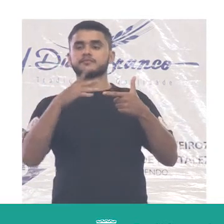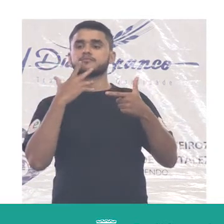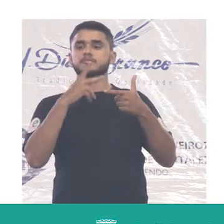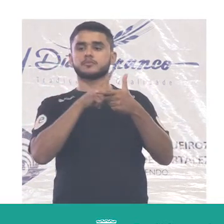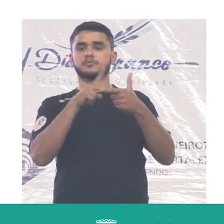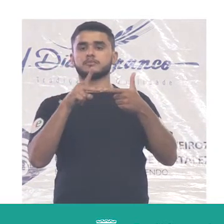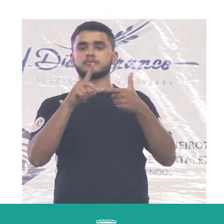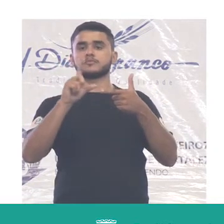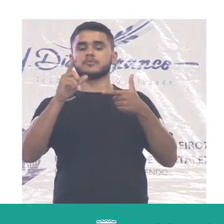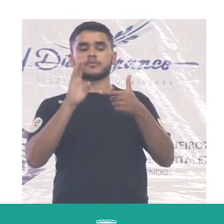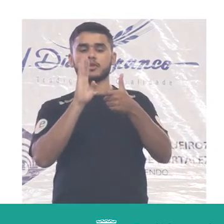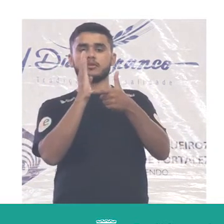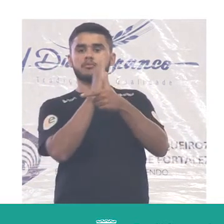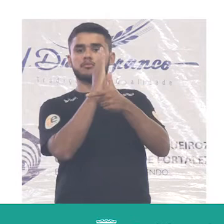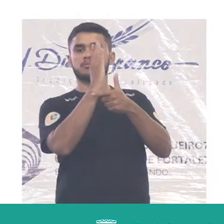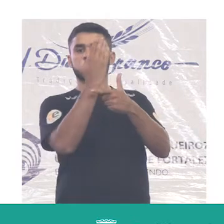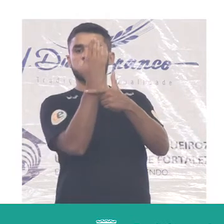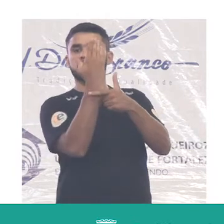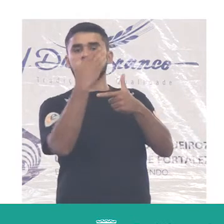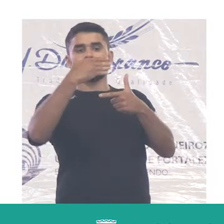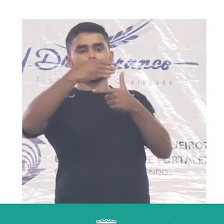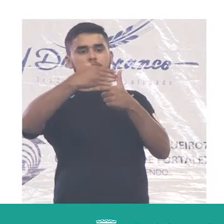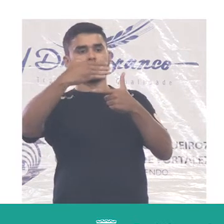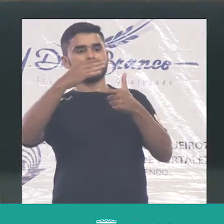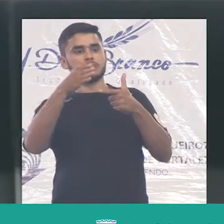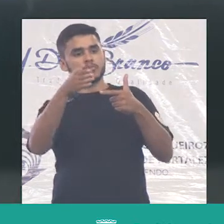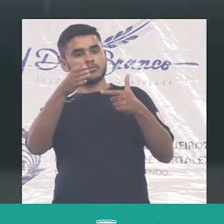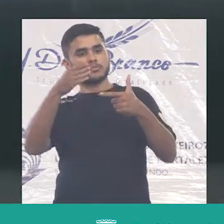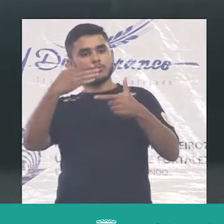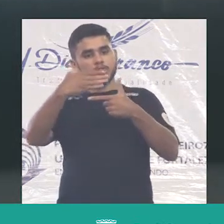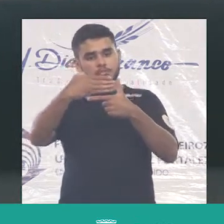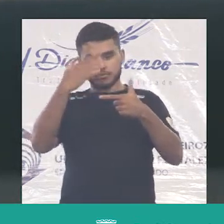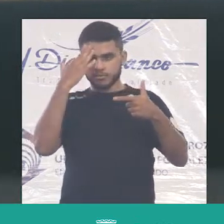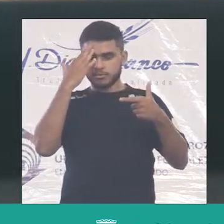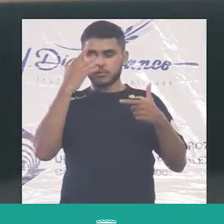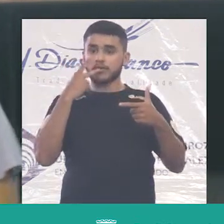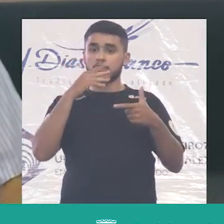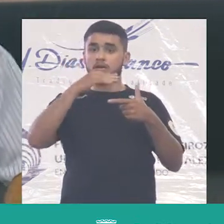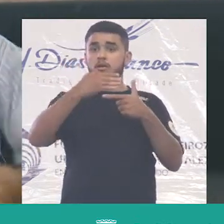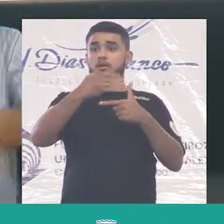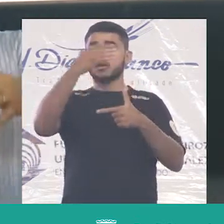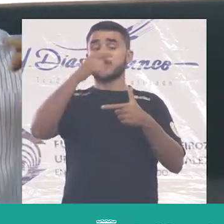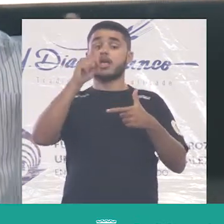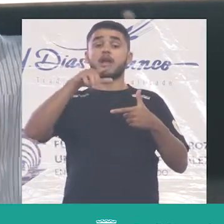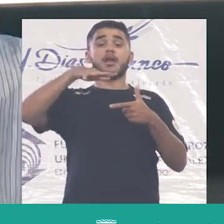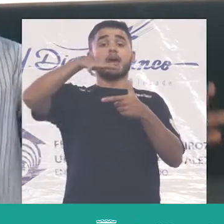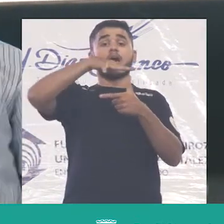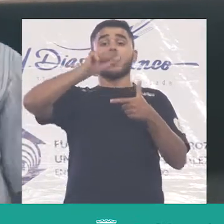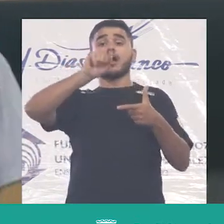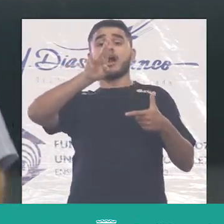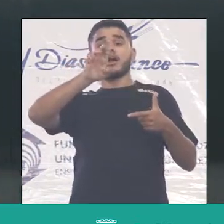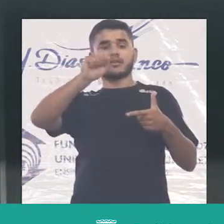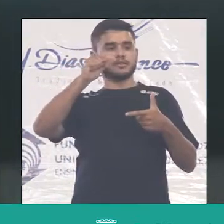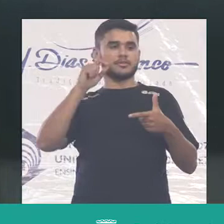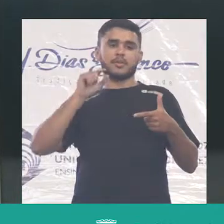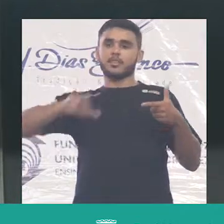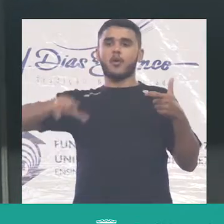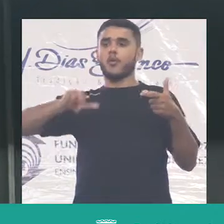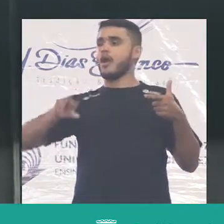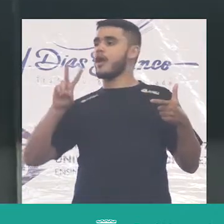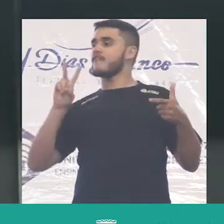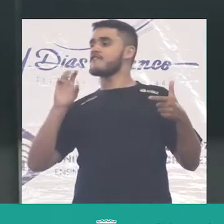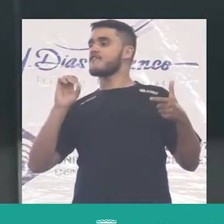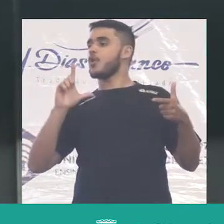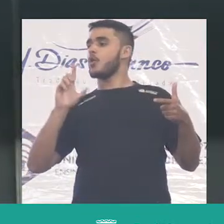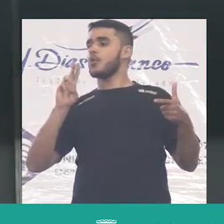é parede. Parede não é volume, parede é o quê? É área. Quando eu